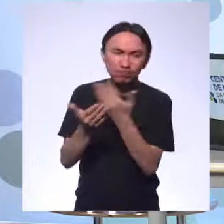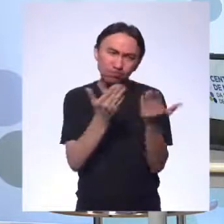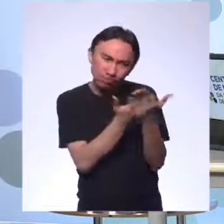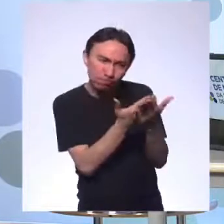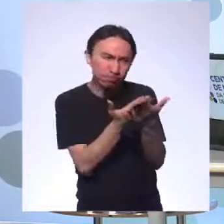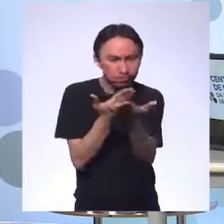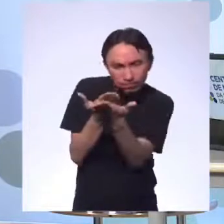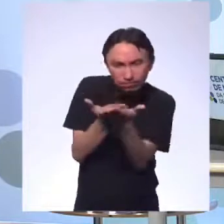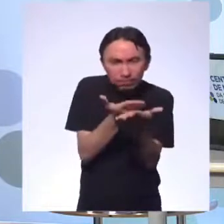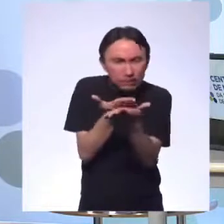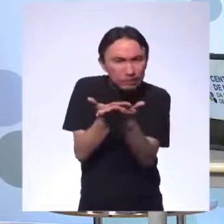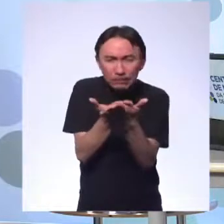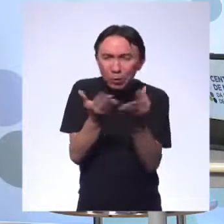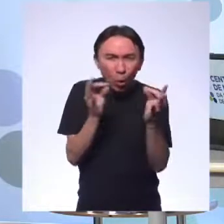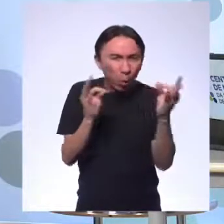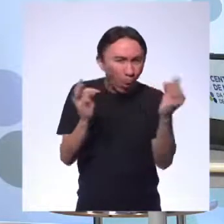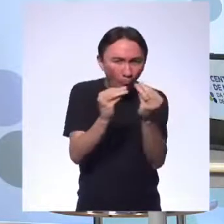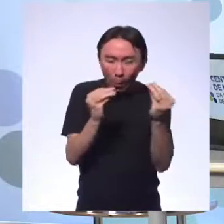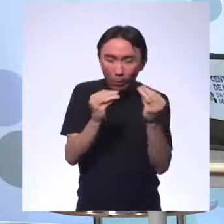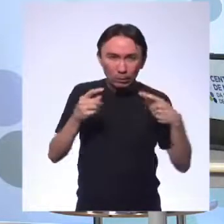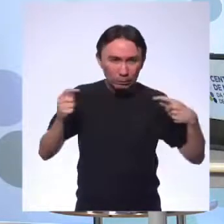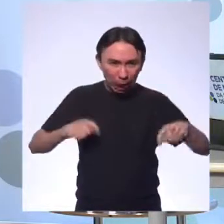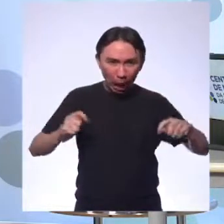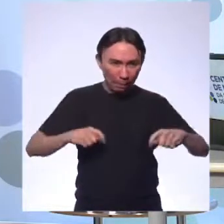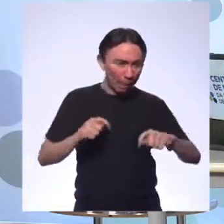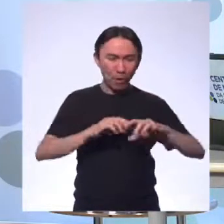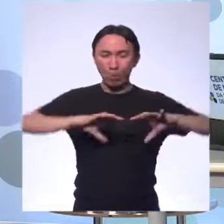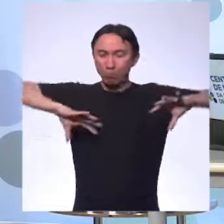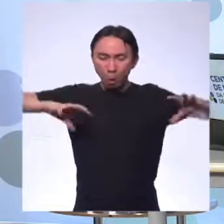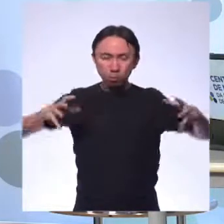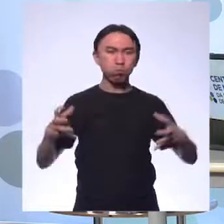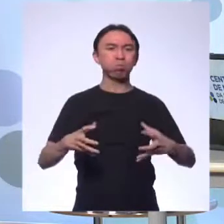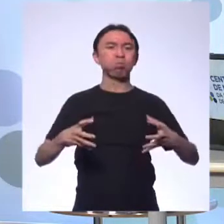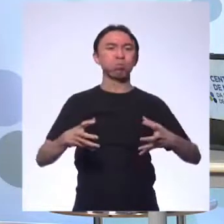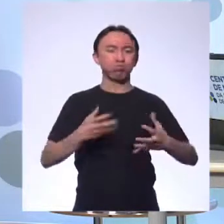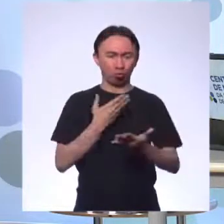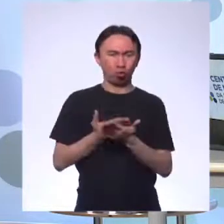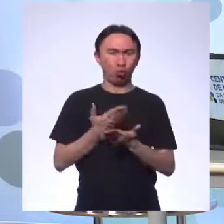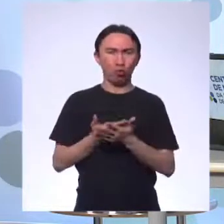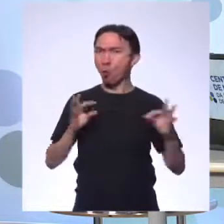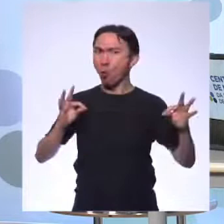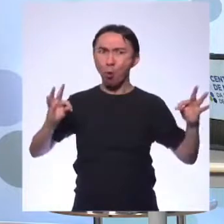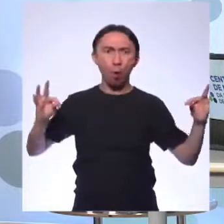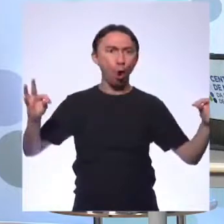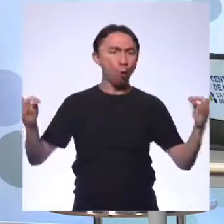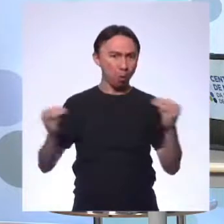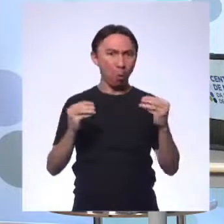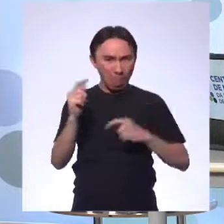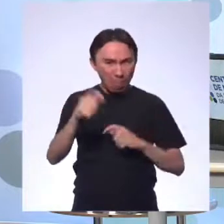estudar todos de uma vez, todos no mesmo grupo? Então, quando a gente fala